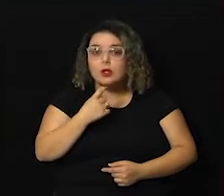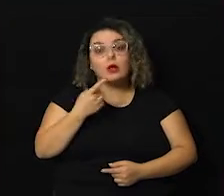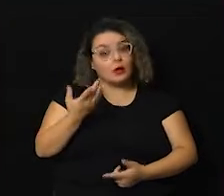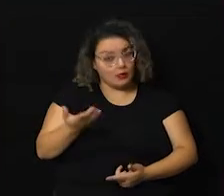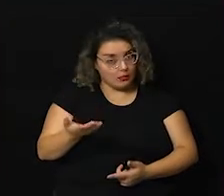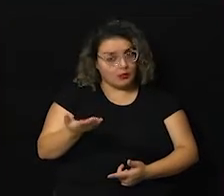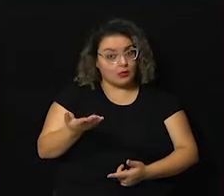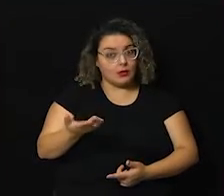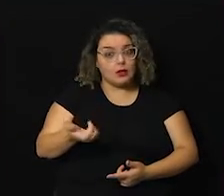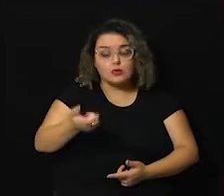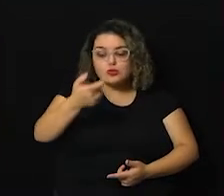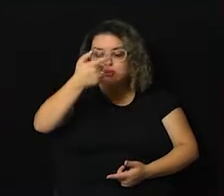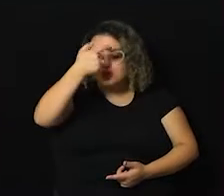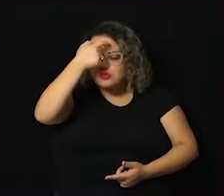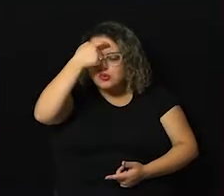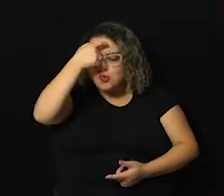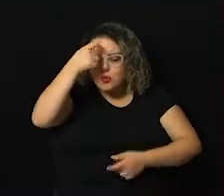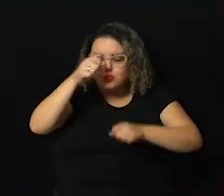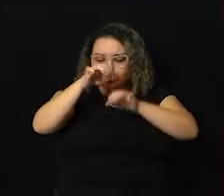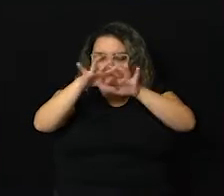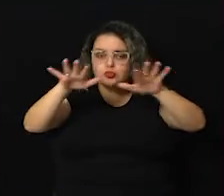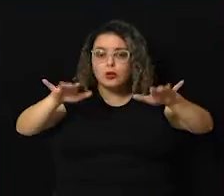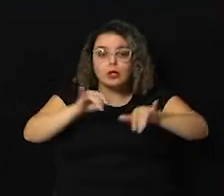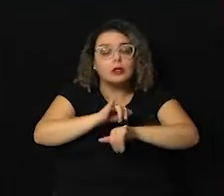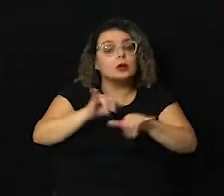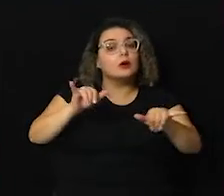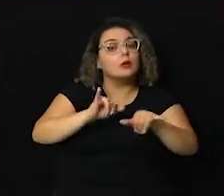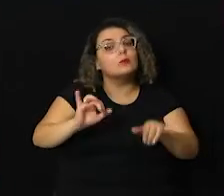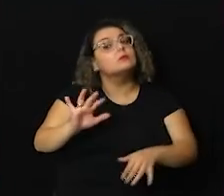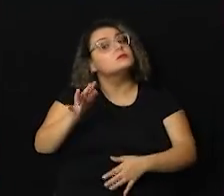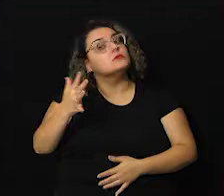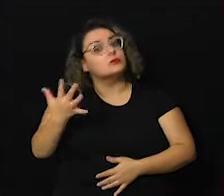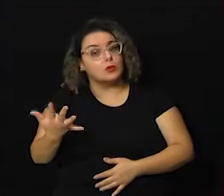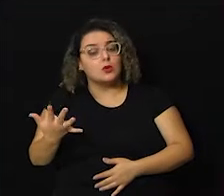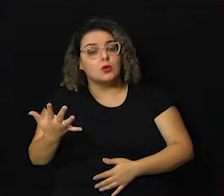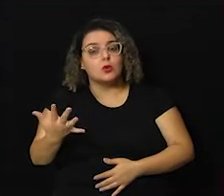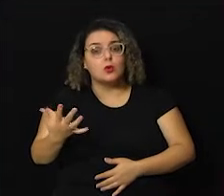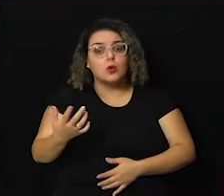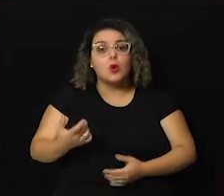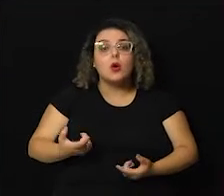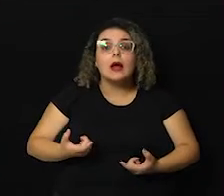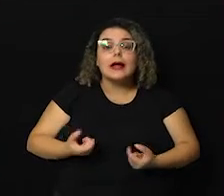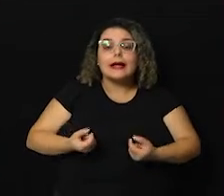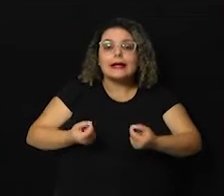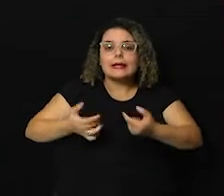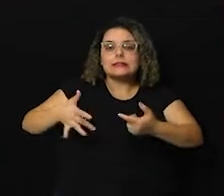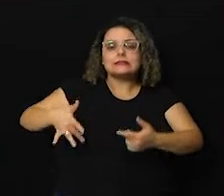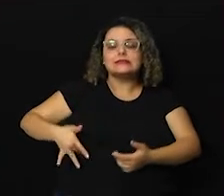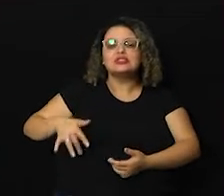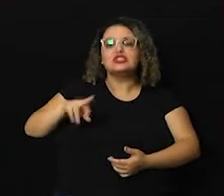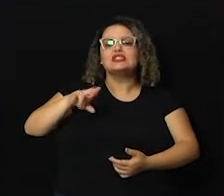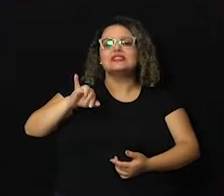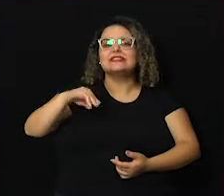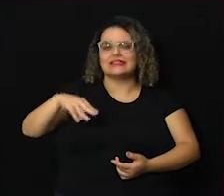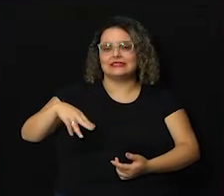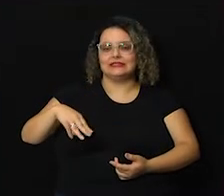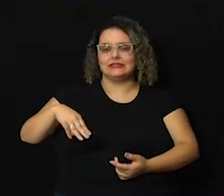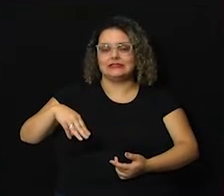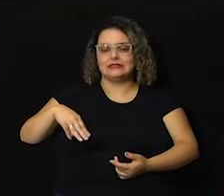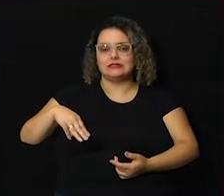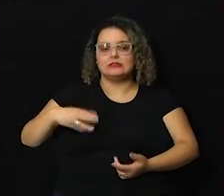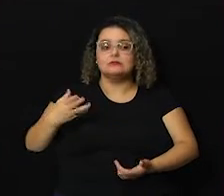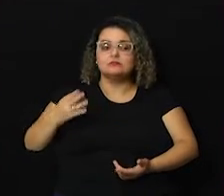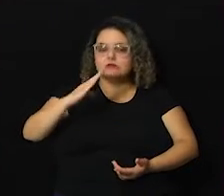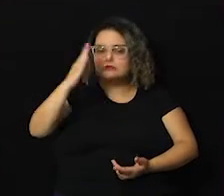um mês aí de conscientização, que campanhas são realizadas para falar um pouquinho sobre câncer de rim. Só aqui no Brasil, essa